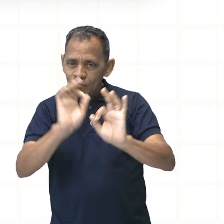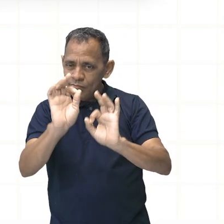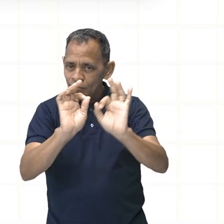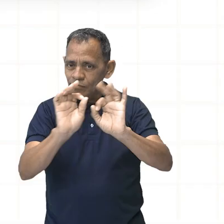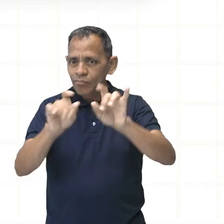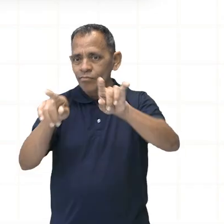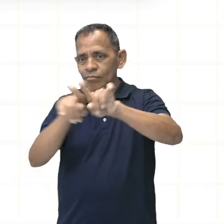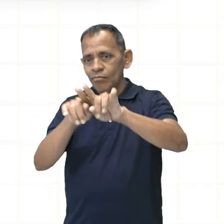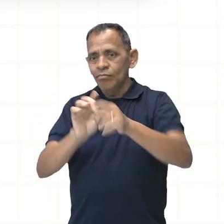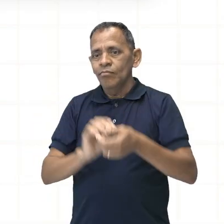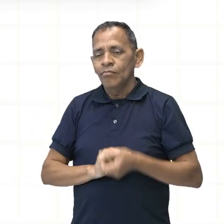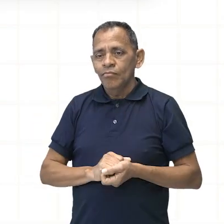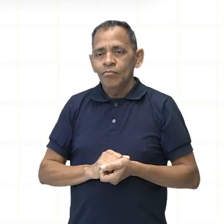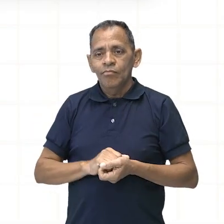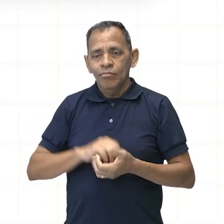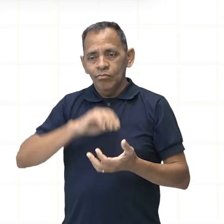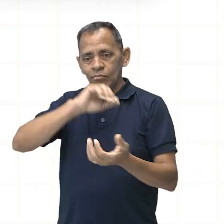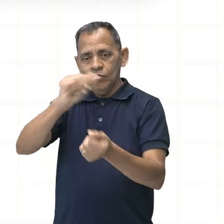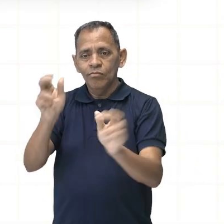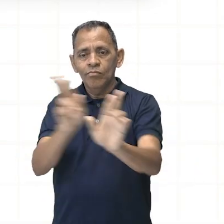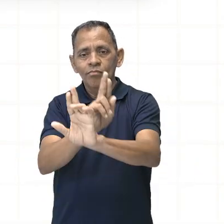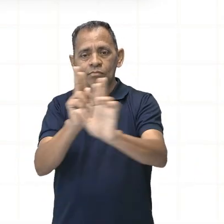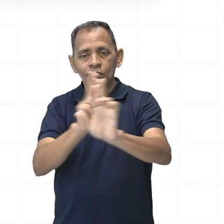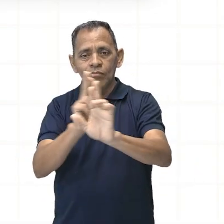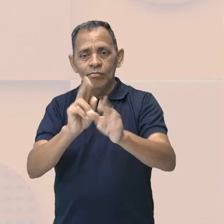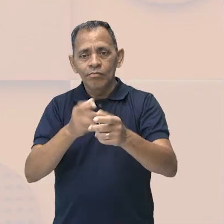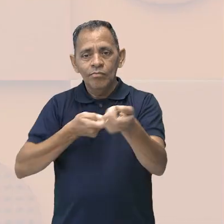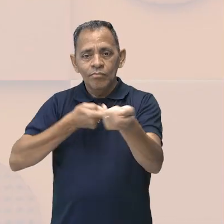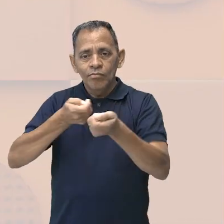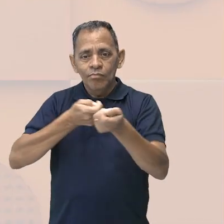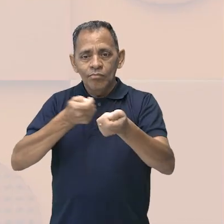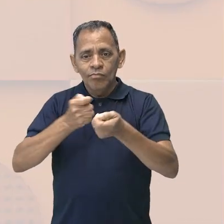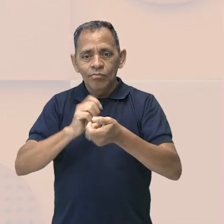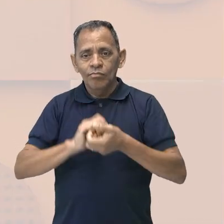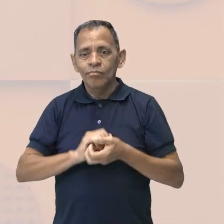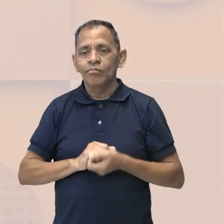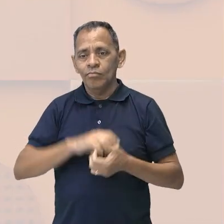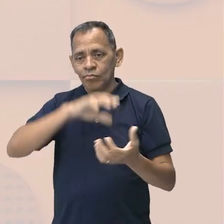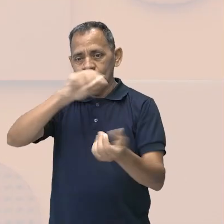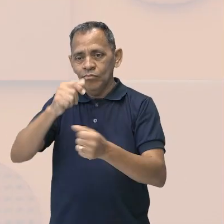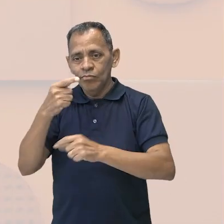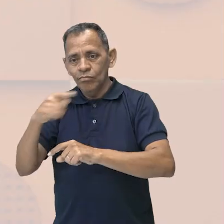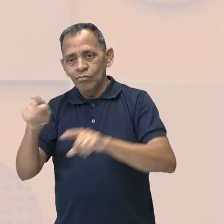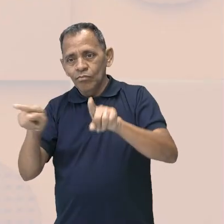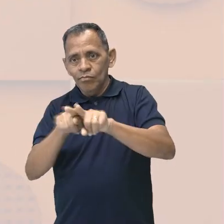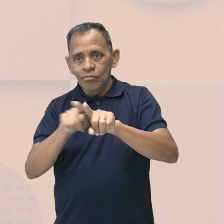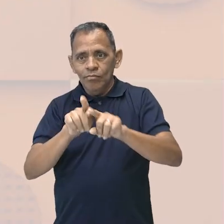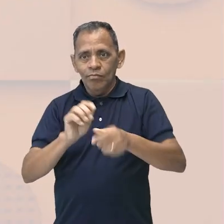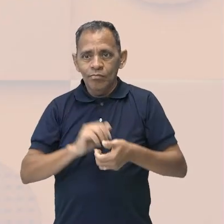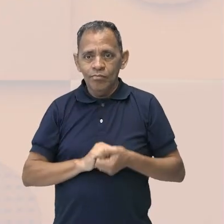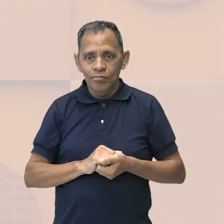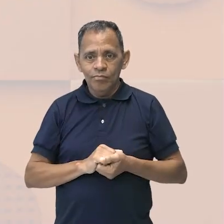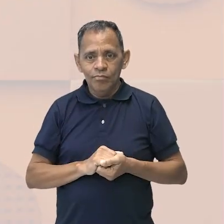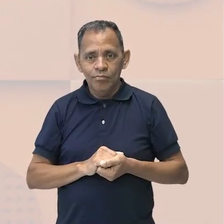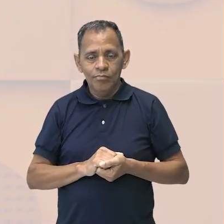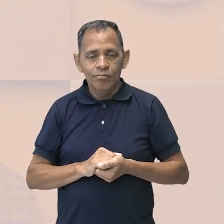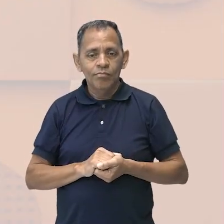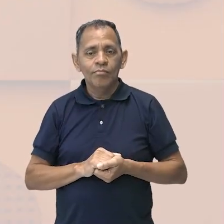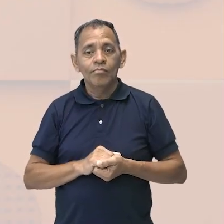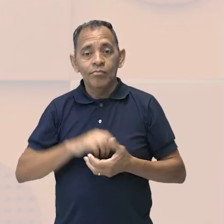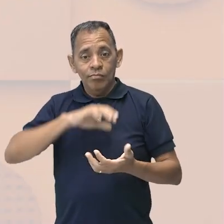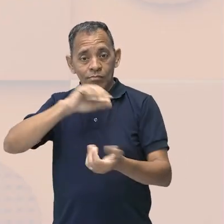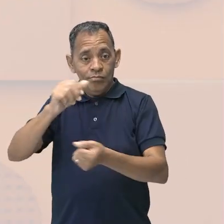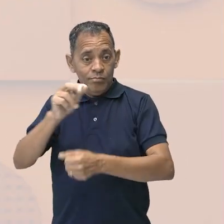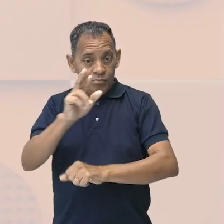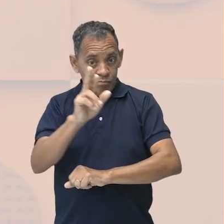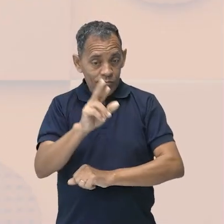em relação às outras civilizações, certo? Bem, do mundo ocidental, tá? Em relação às